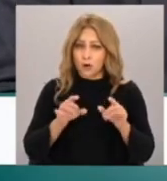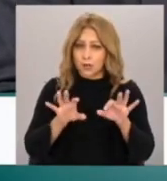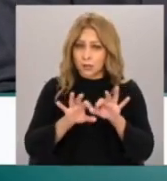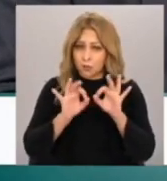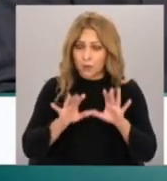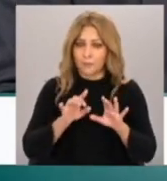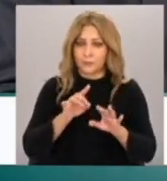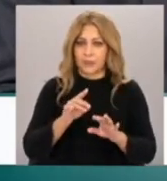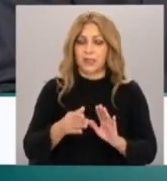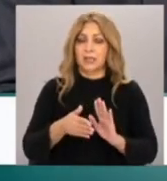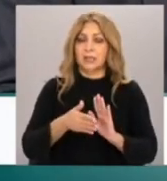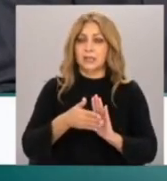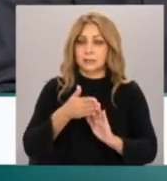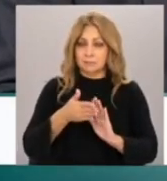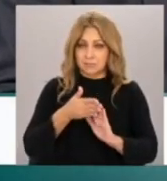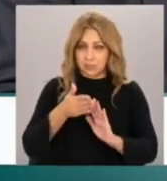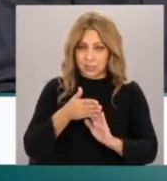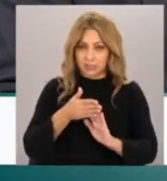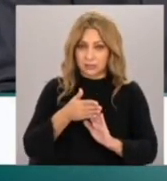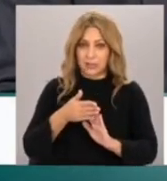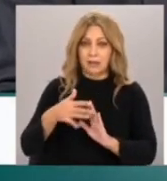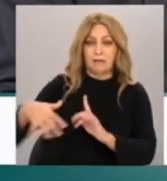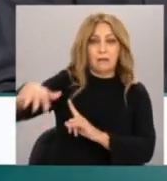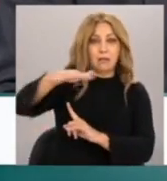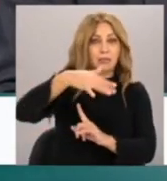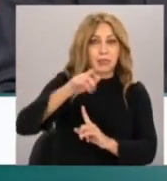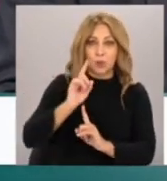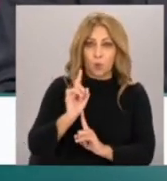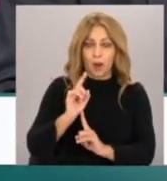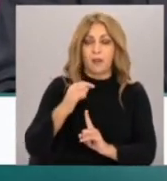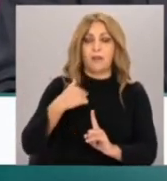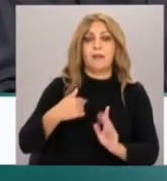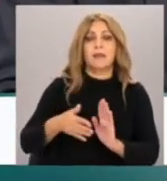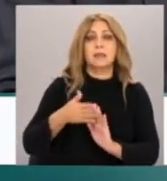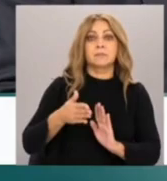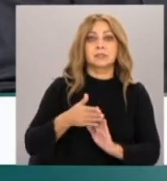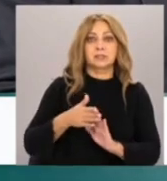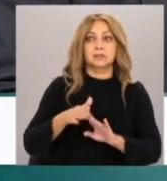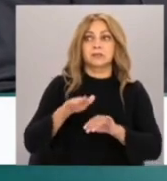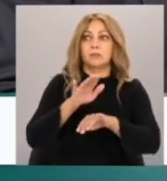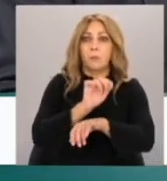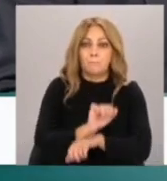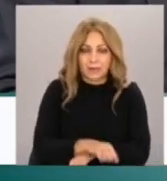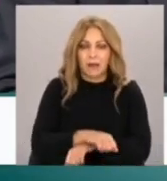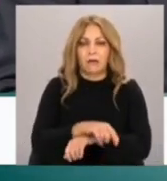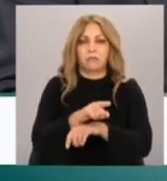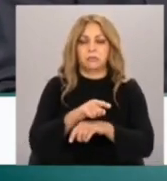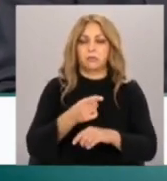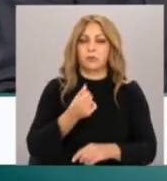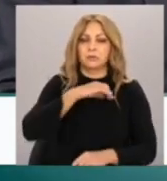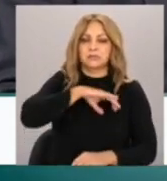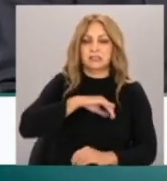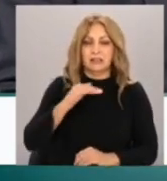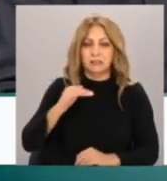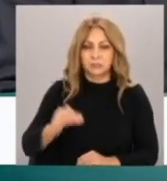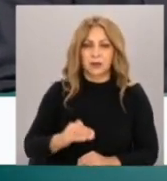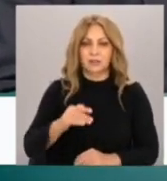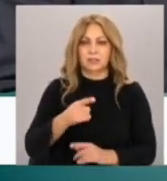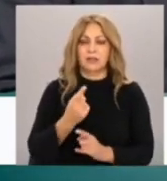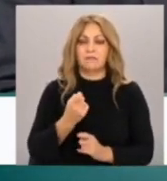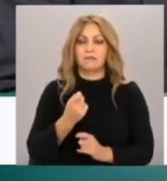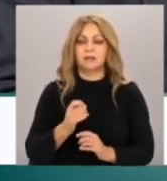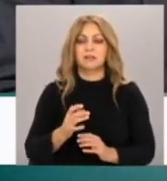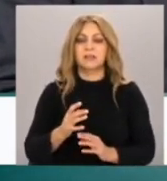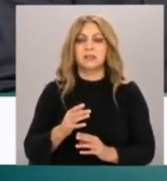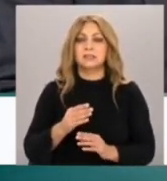é verdadeira emergência e emergência do estado-nação a emergência dos salários baixos a emergência da falta desenvolvimento de habilidades